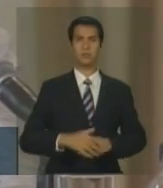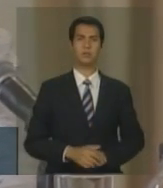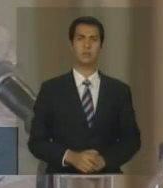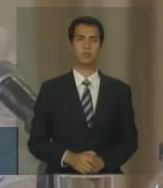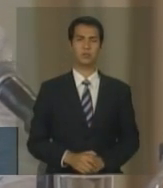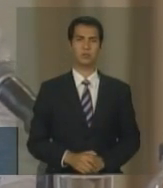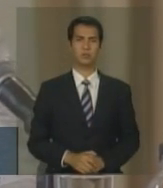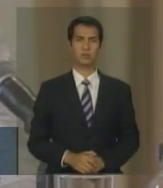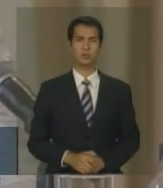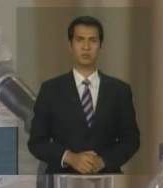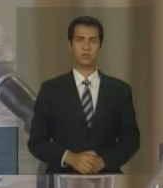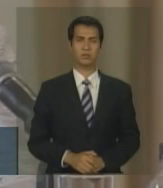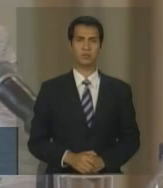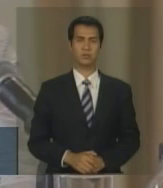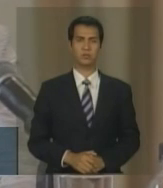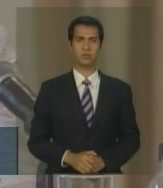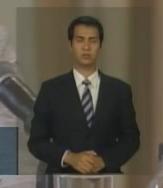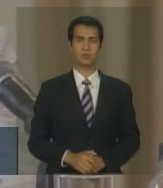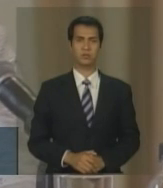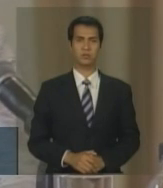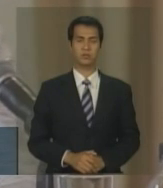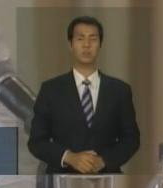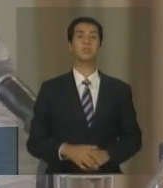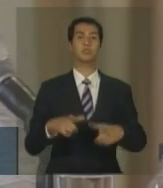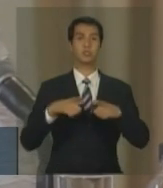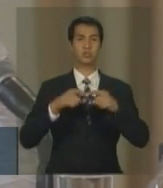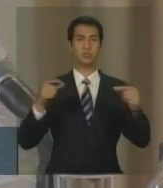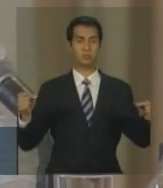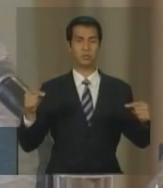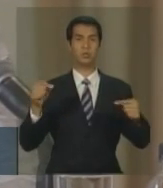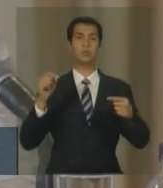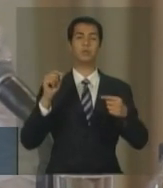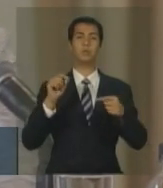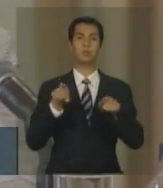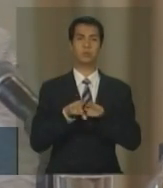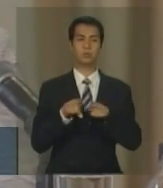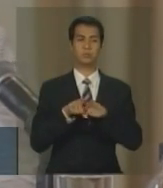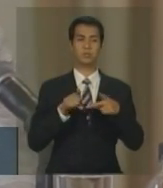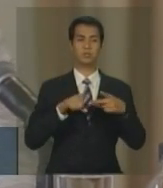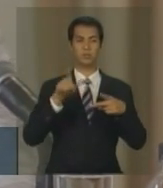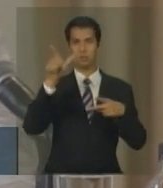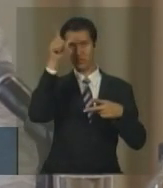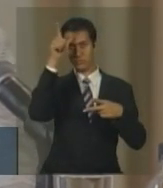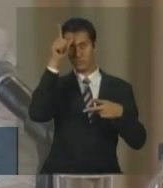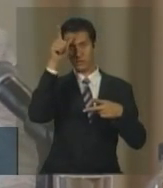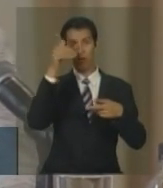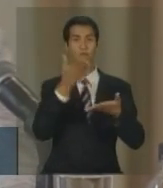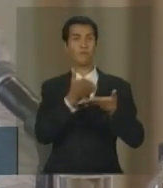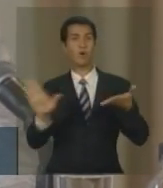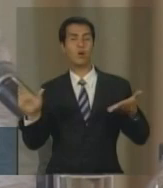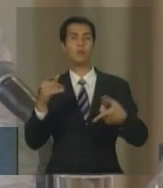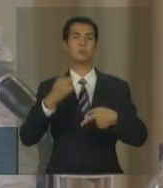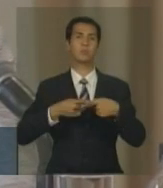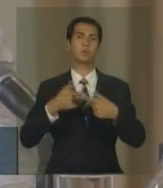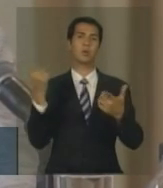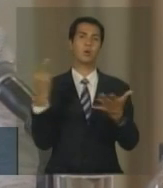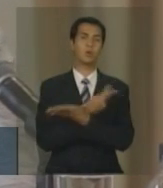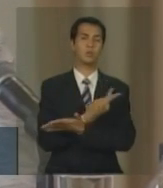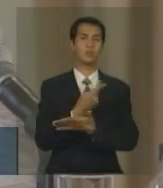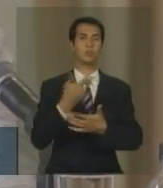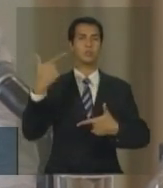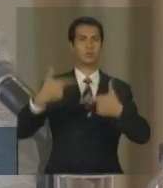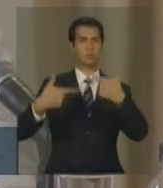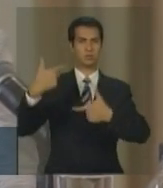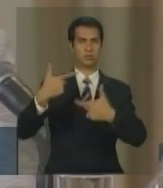O Japão e a Alemanha fora do Conselho de Segurança Nacional por causa da Segunda Guerra Mundial. A Índia